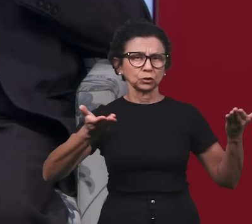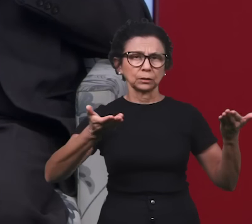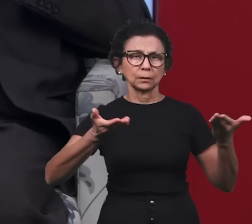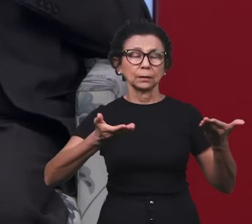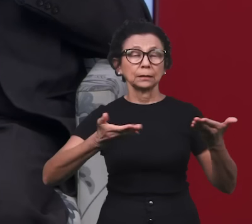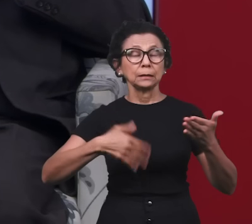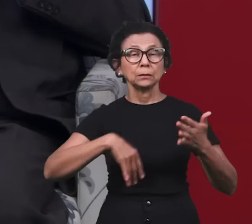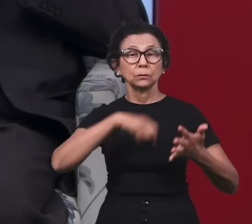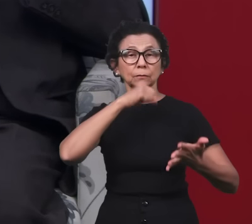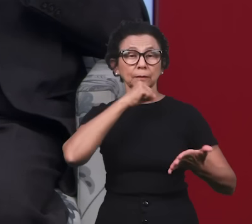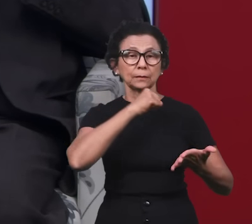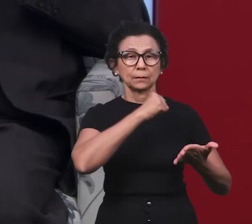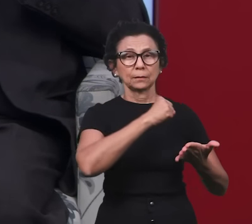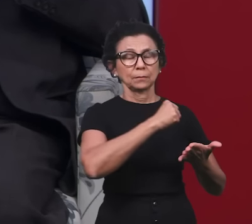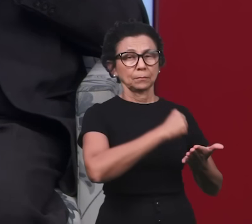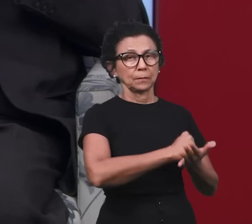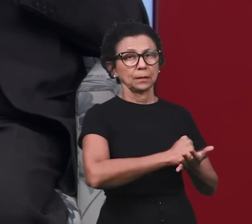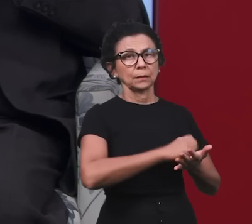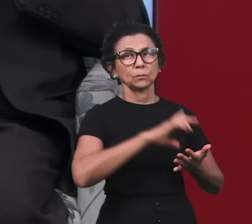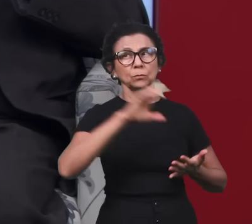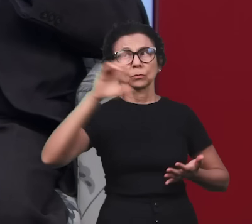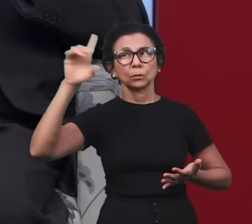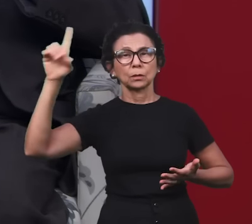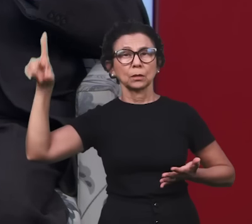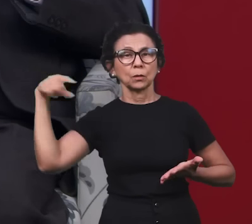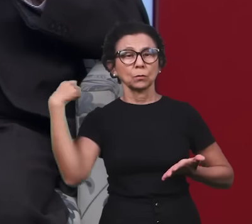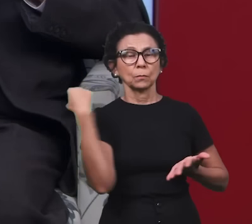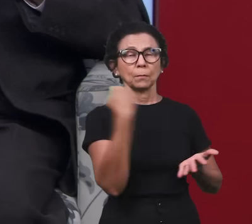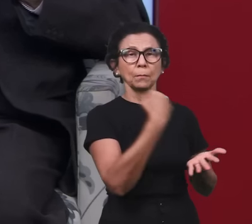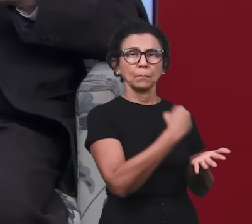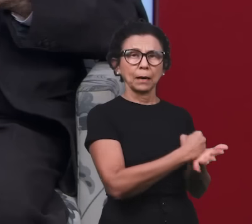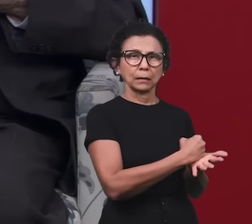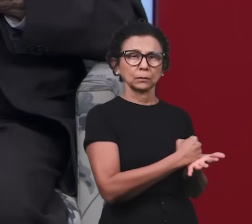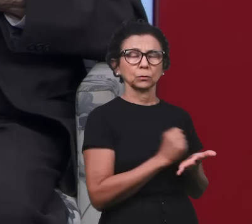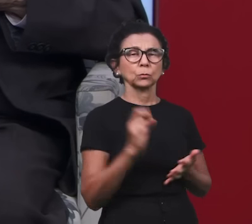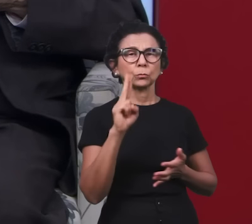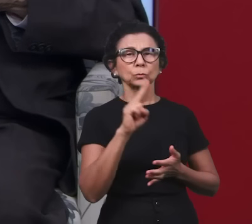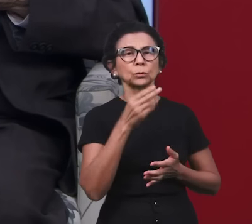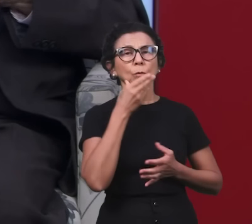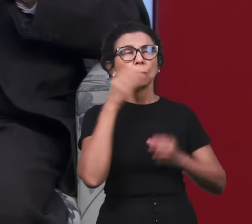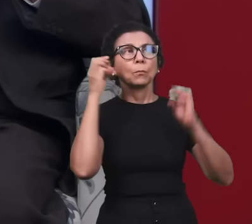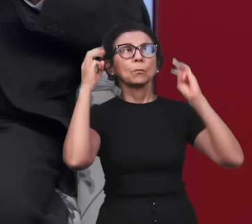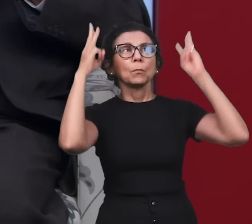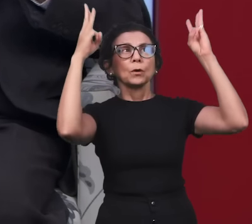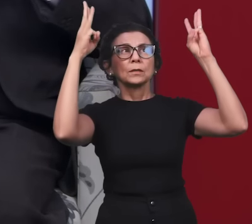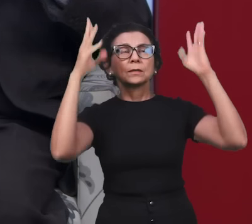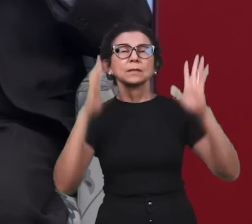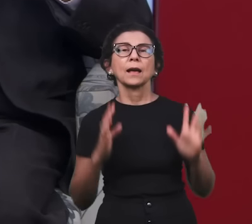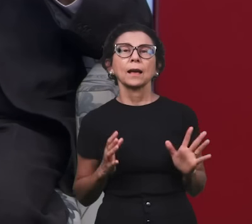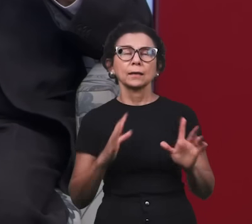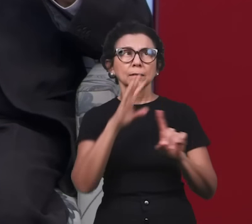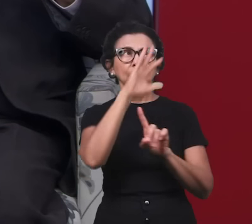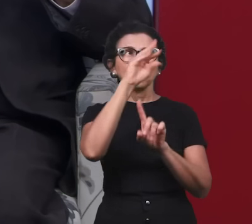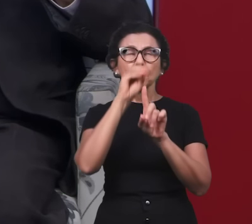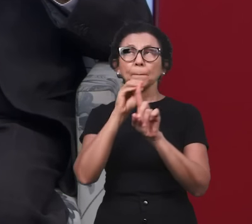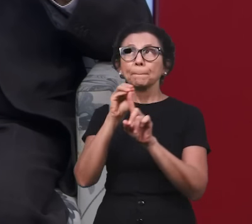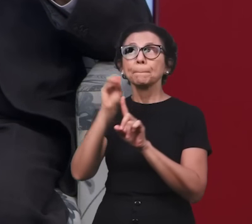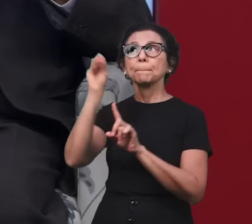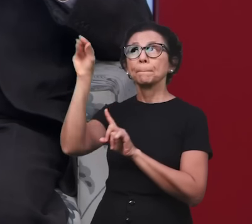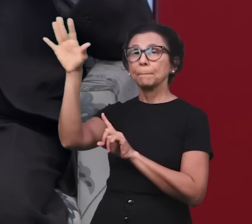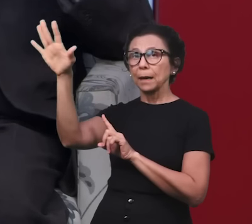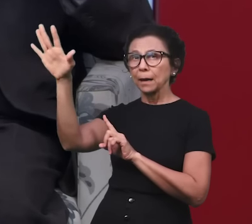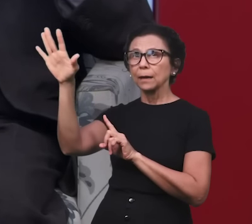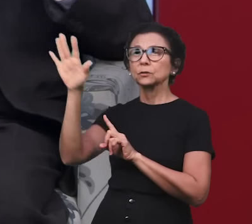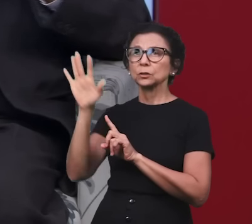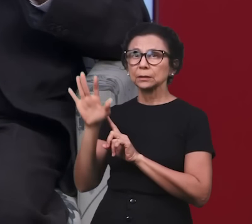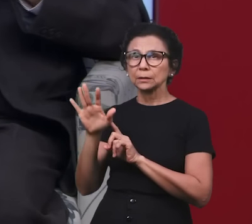Velho Testamento, fez um acordo usando Moisés como mediador. Mediador é aquele intermediário, não é?